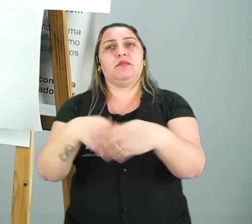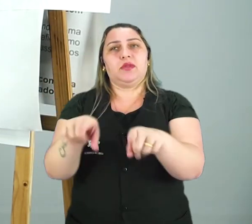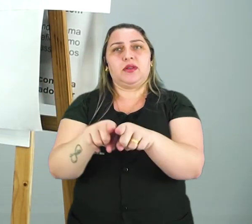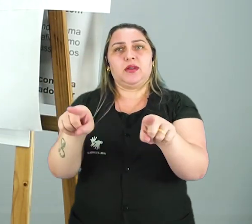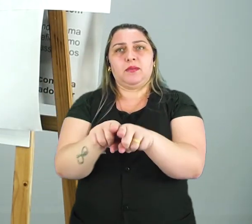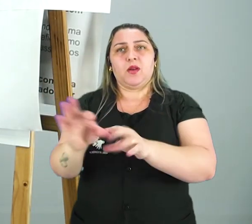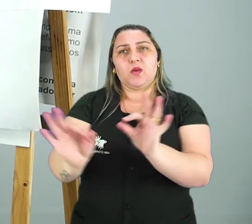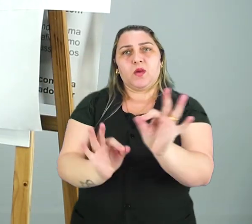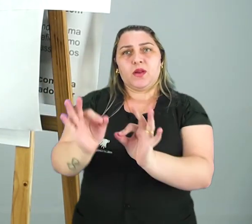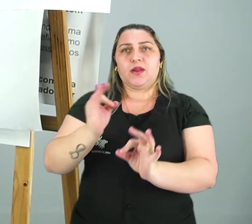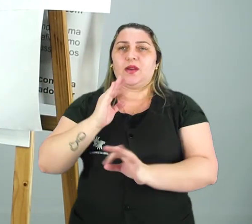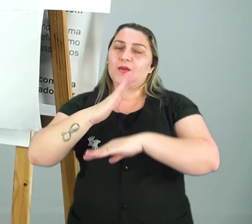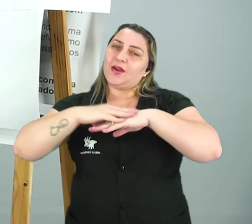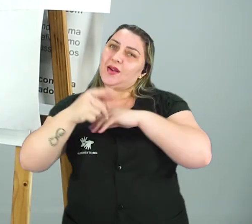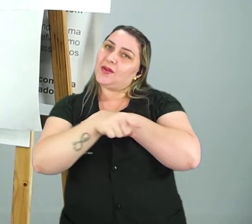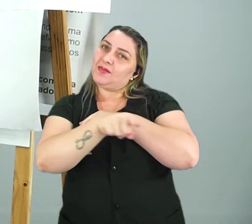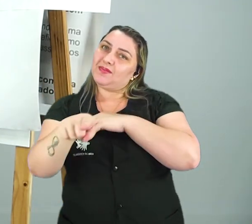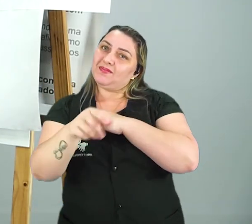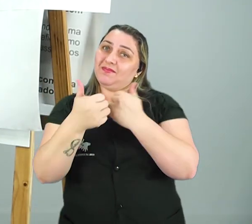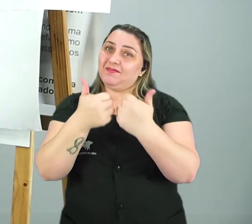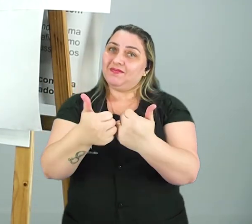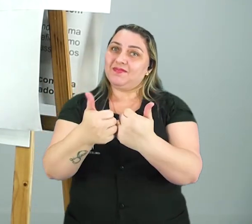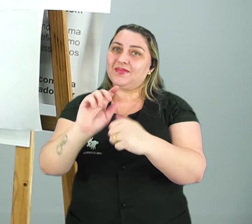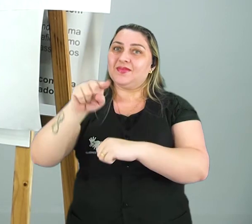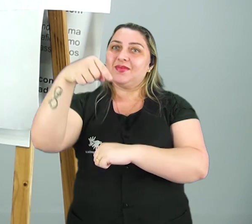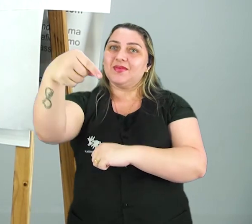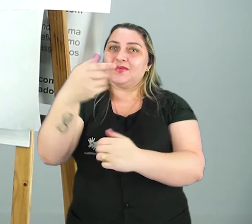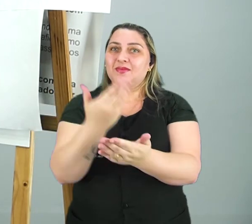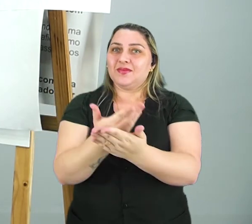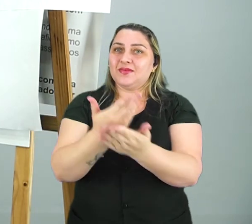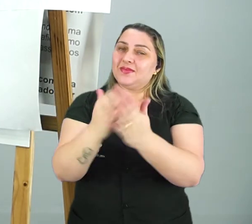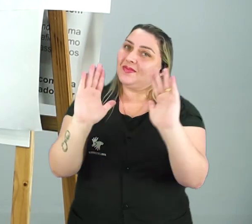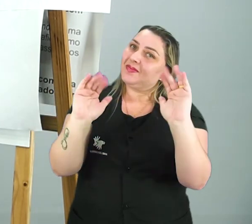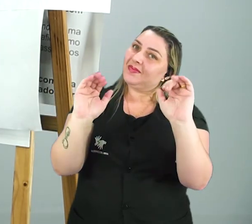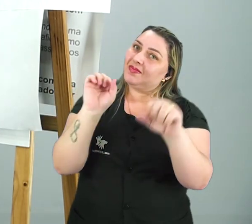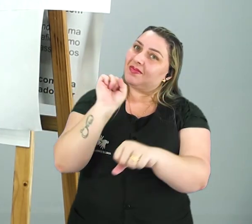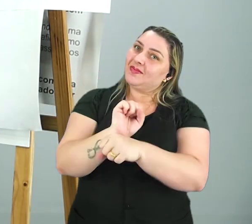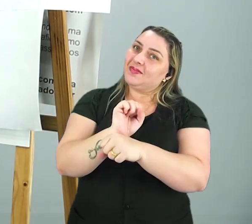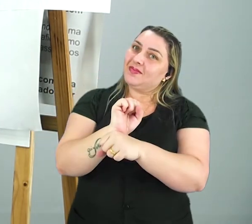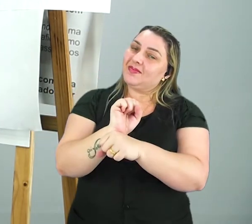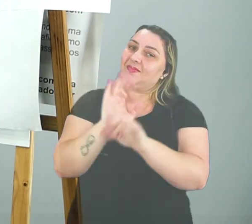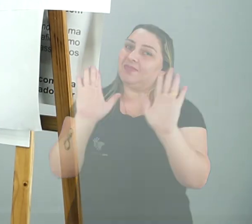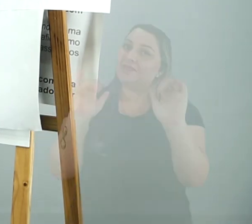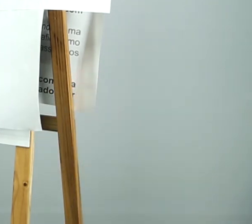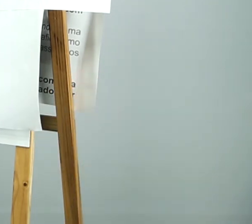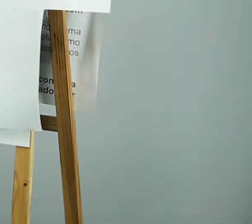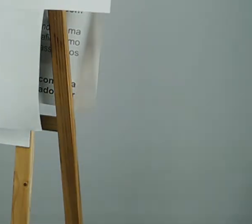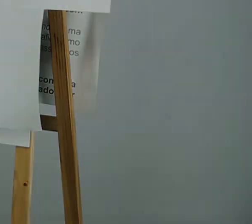estamos organizando com muito carinho para vocês, tá bom? Até a próxima aula, lhe aguardo lá. Tchau!